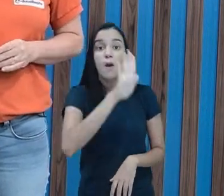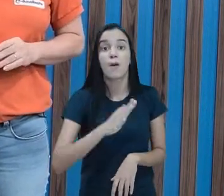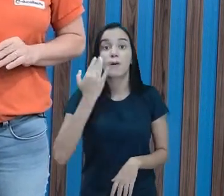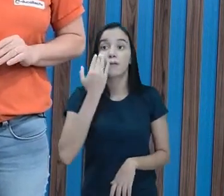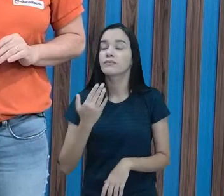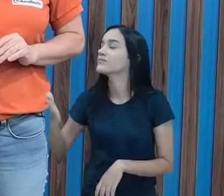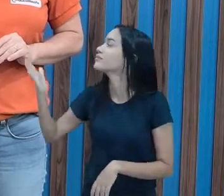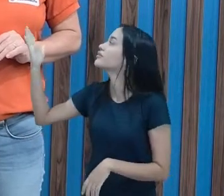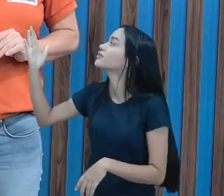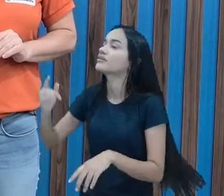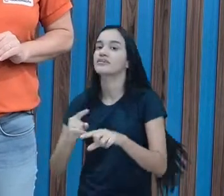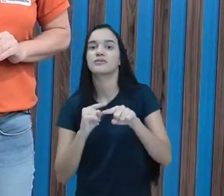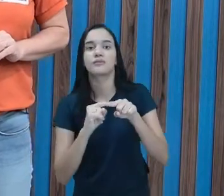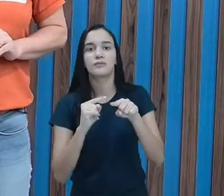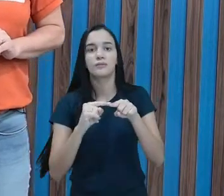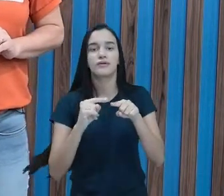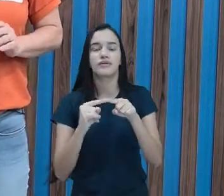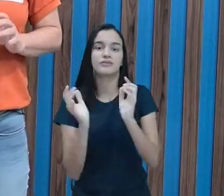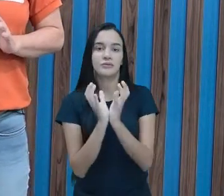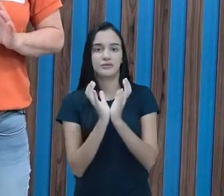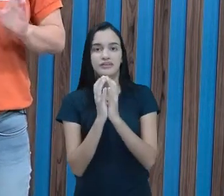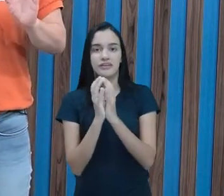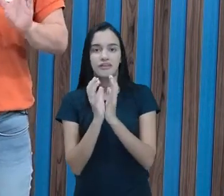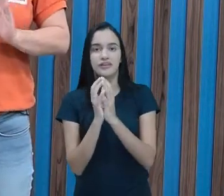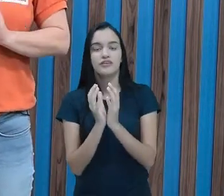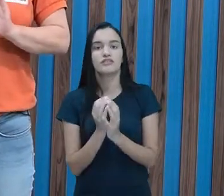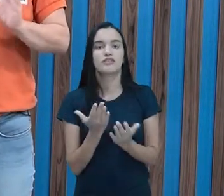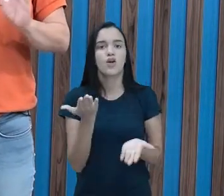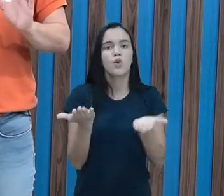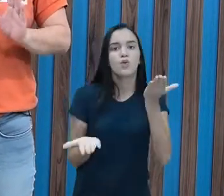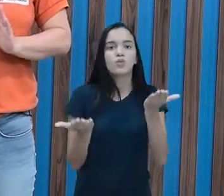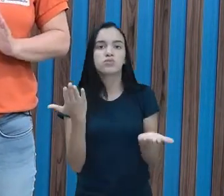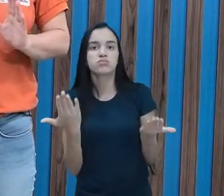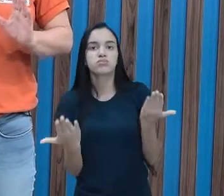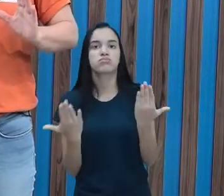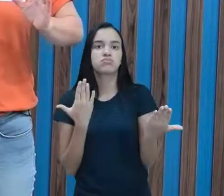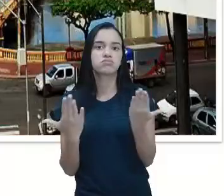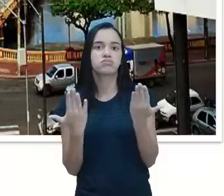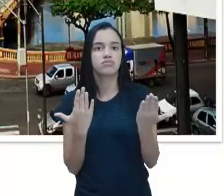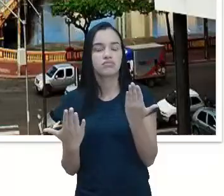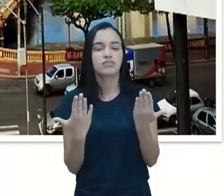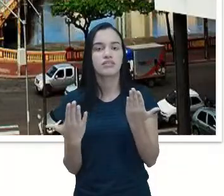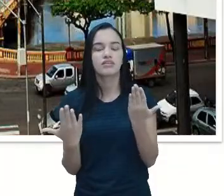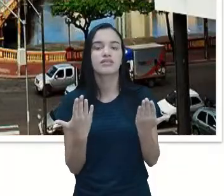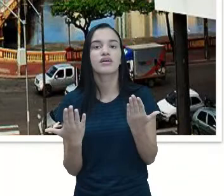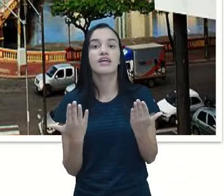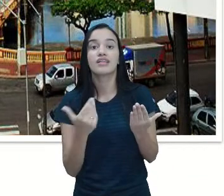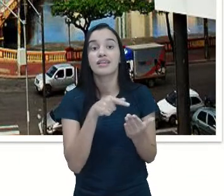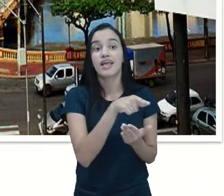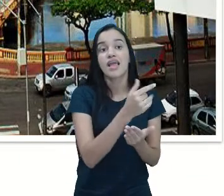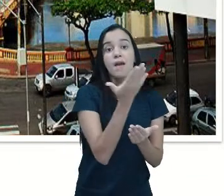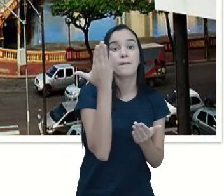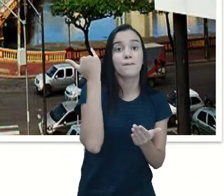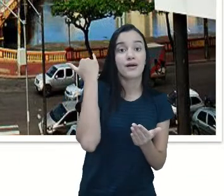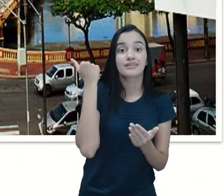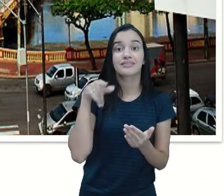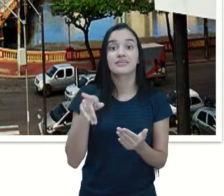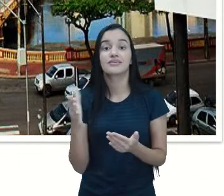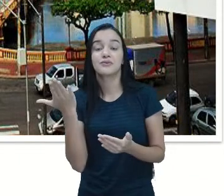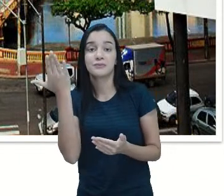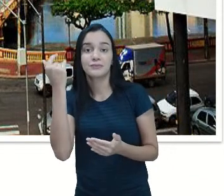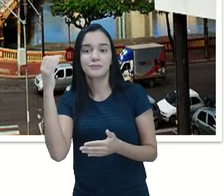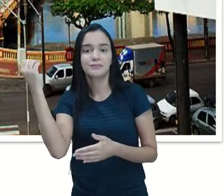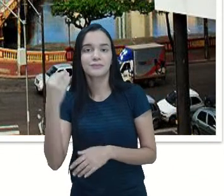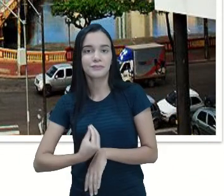do Recife, também duas fotos comparativas, né? A gente tem lado a lado o passado e o presente. Em